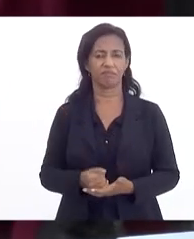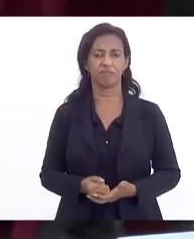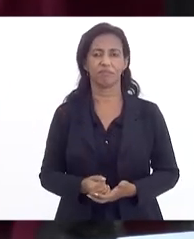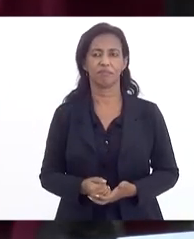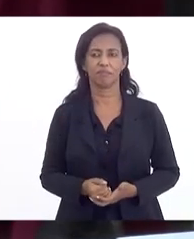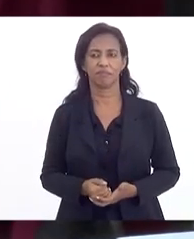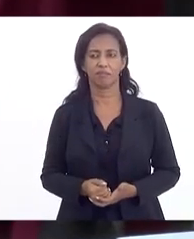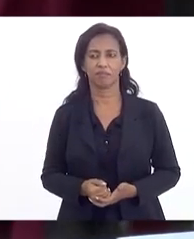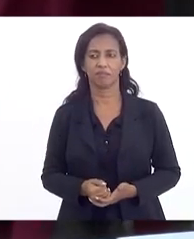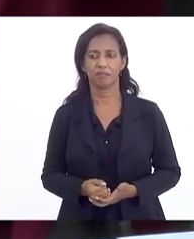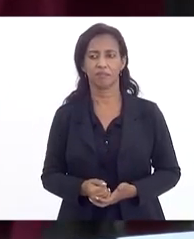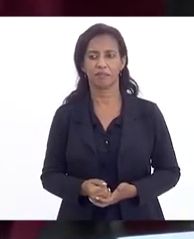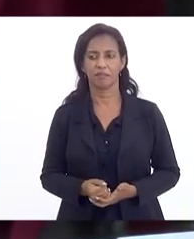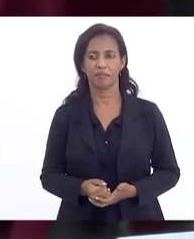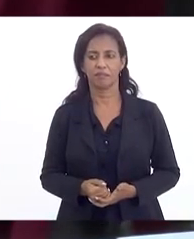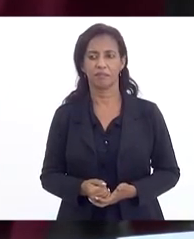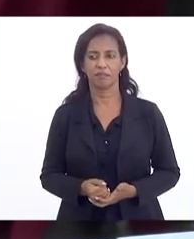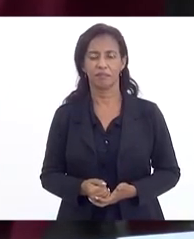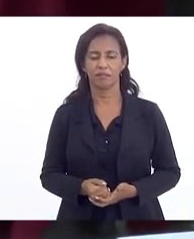que